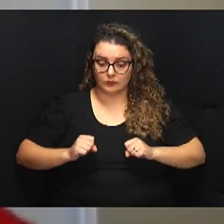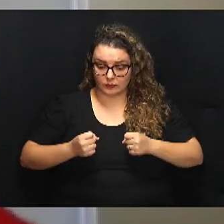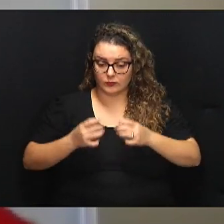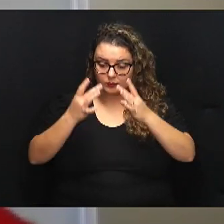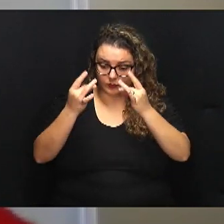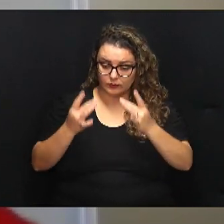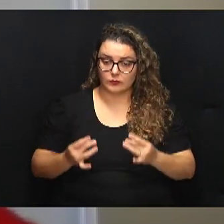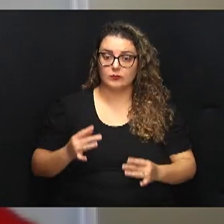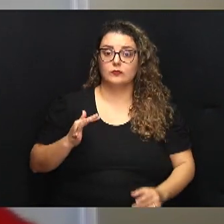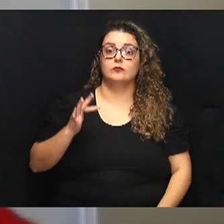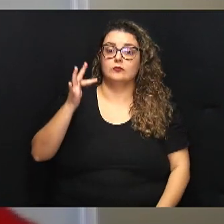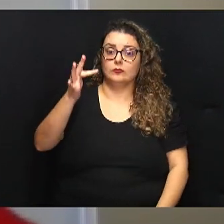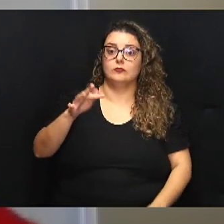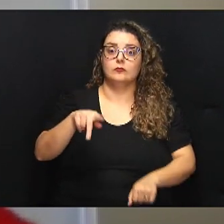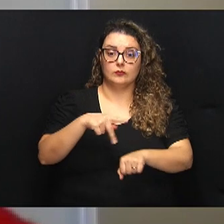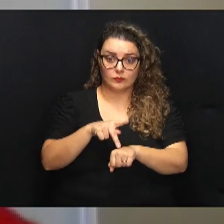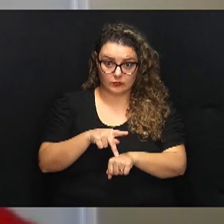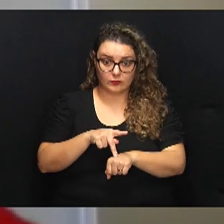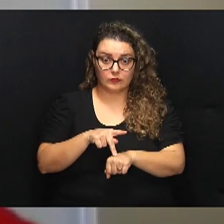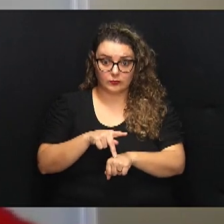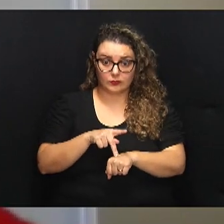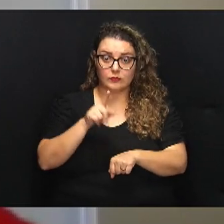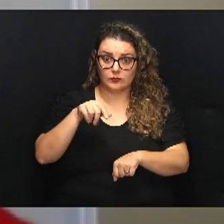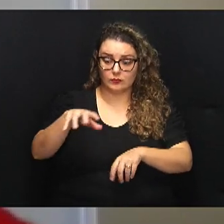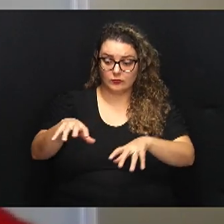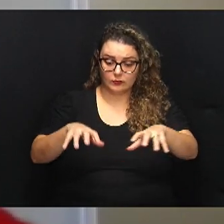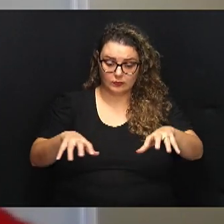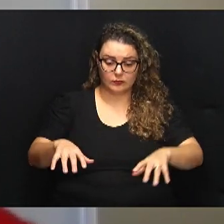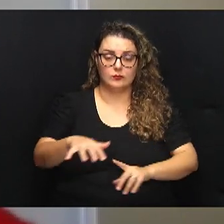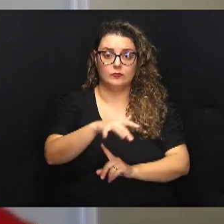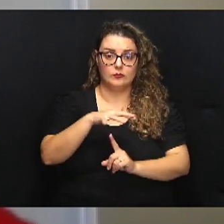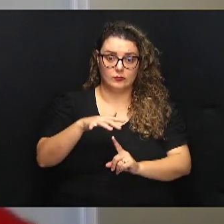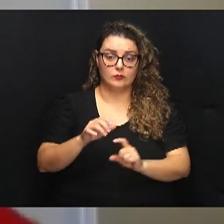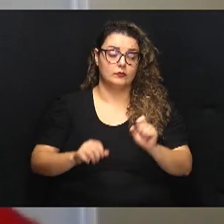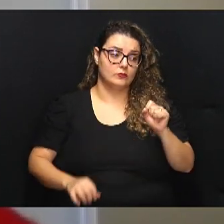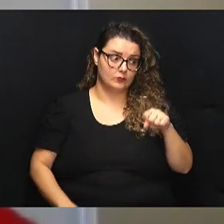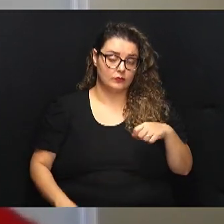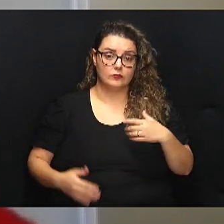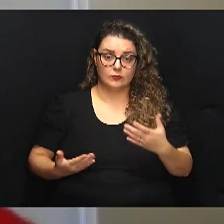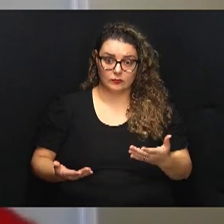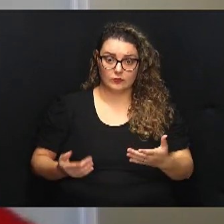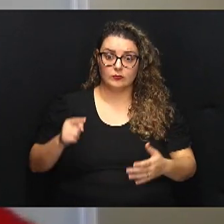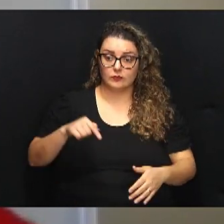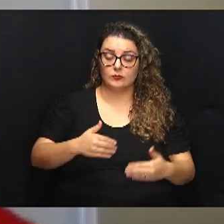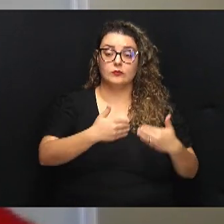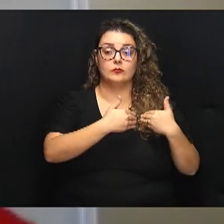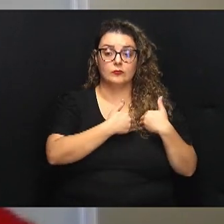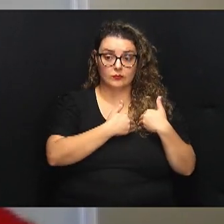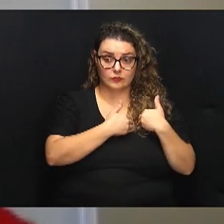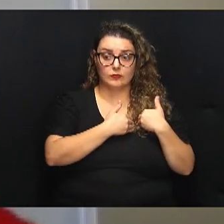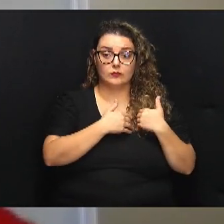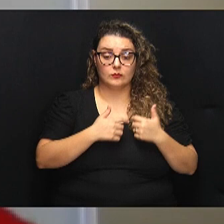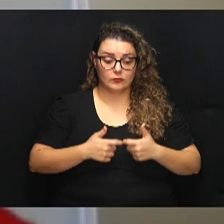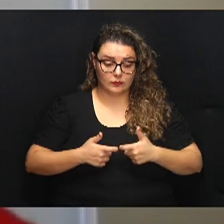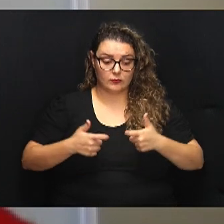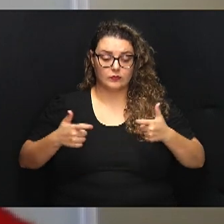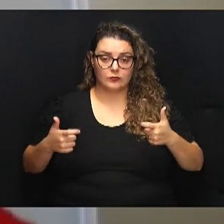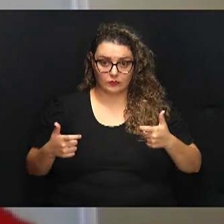o futuro do país passam pelos órgãos ambientais. E isto é uma responsabilidade muito